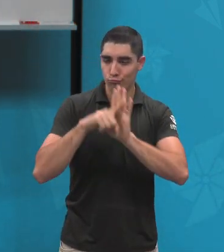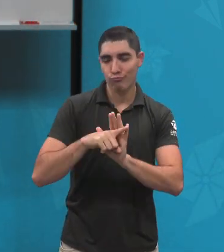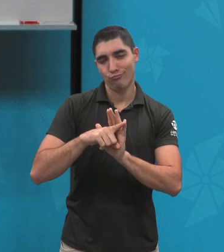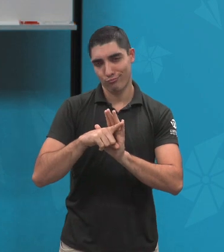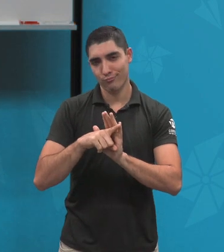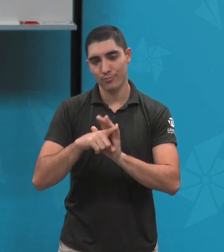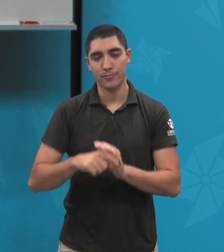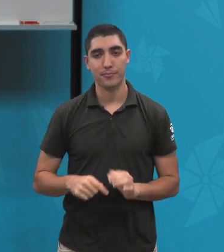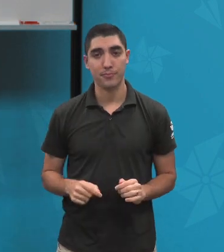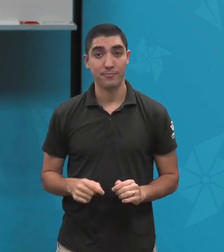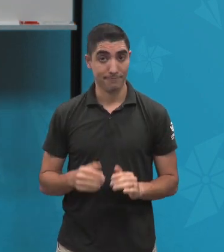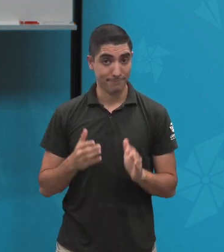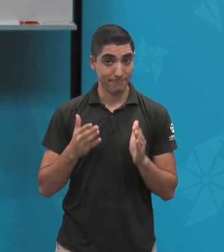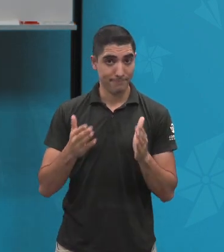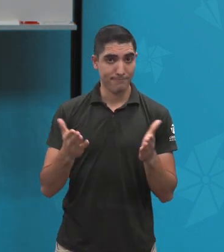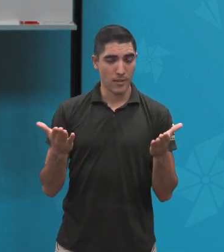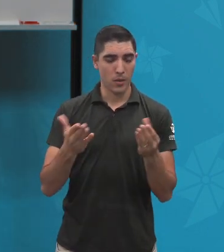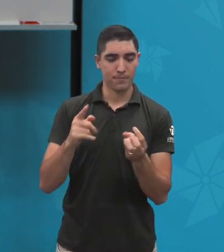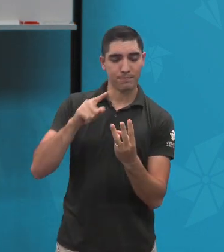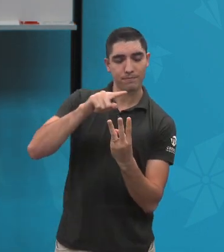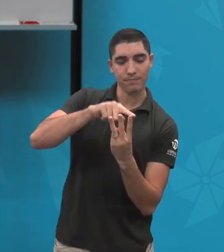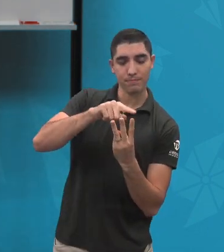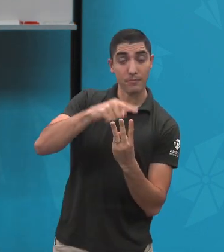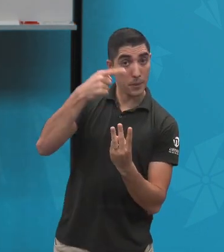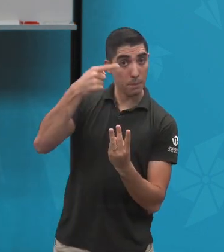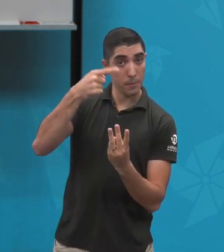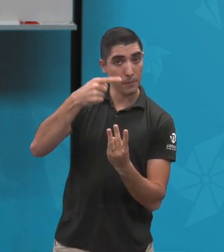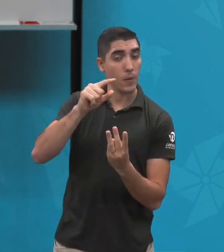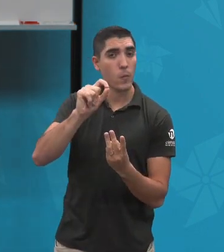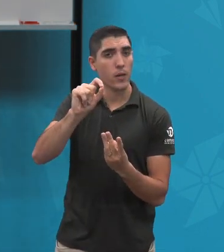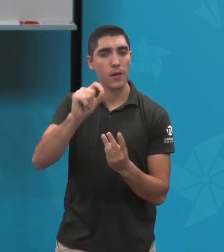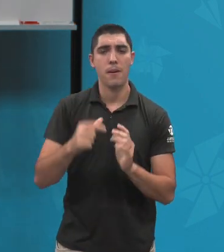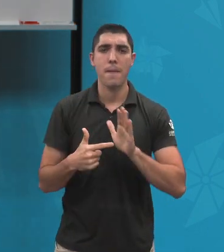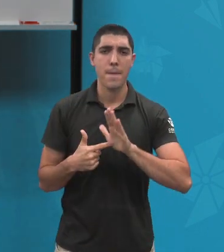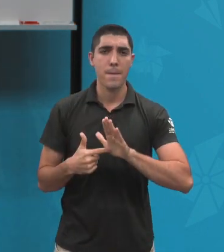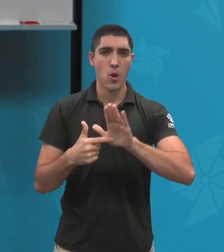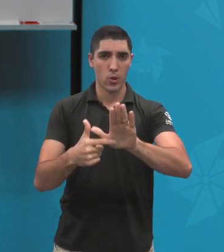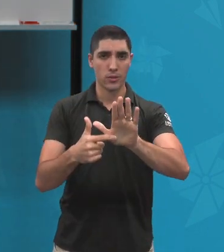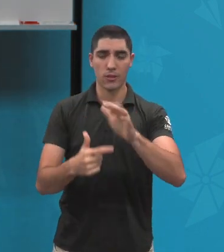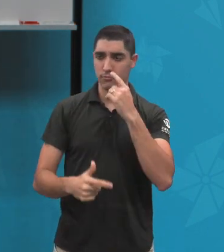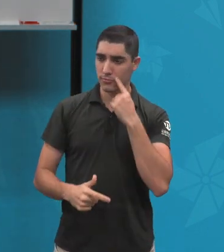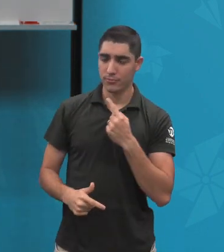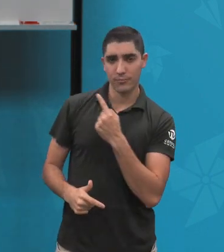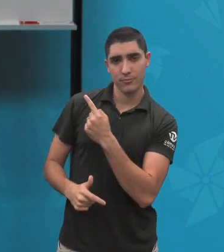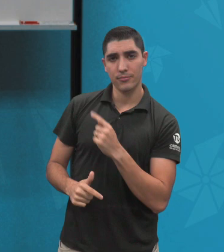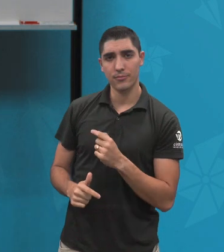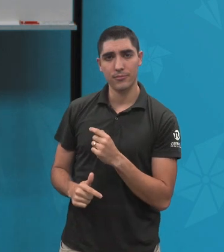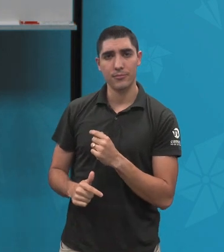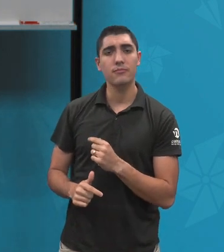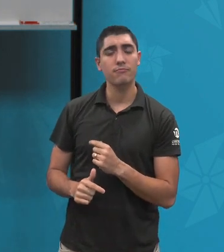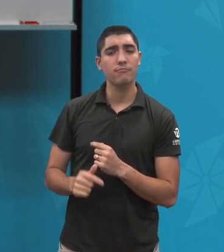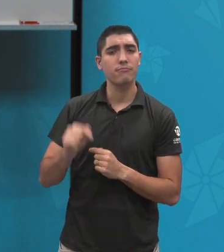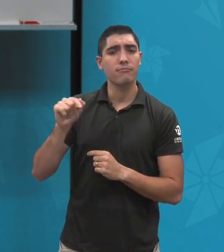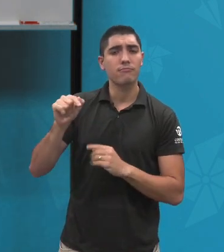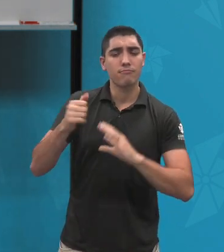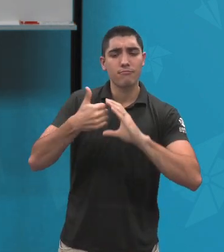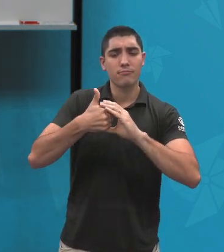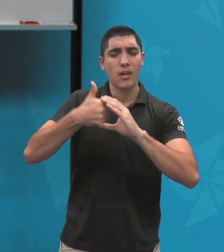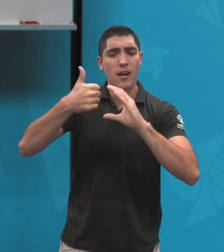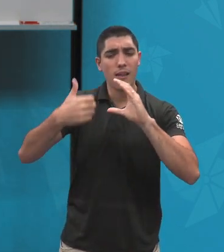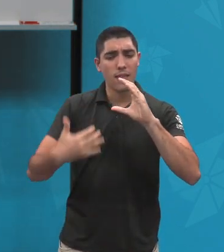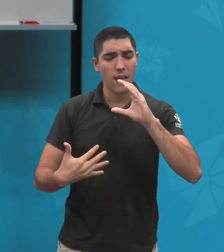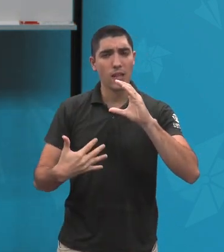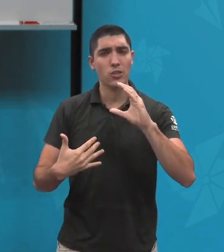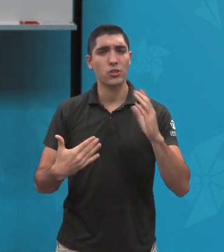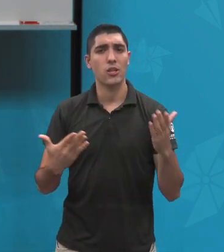de hoje. A primeira parte ela vai ser a apresentação de algumas características daquilo que a